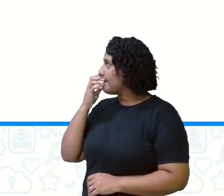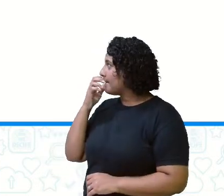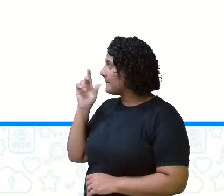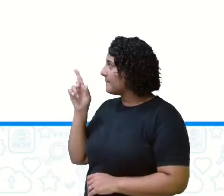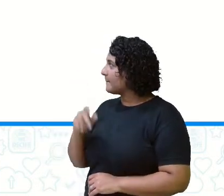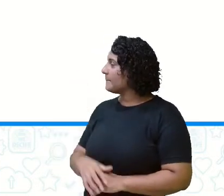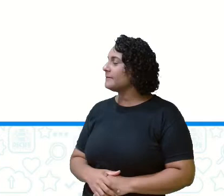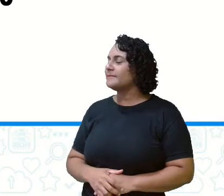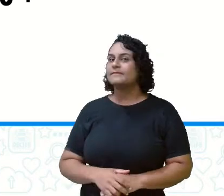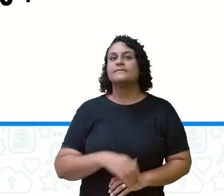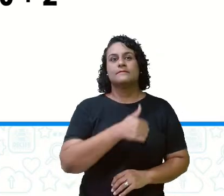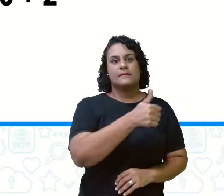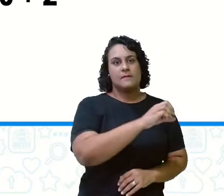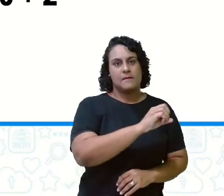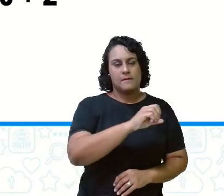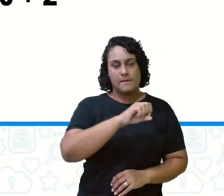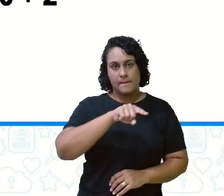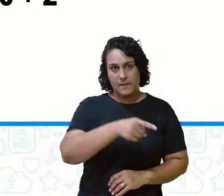Olha aí,